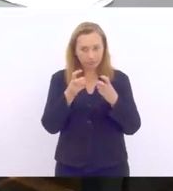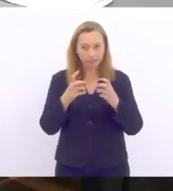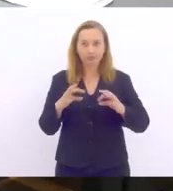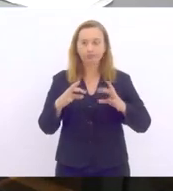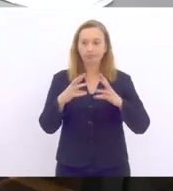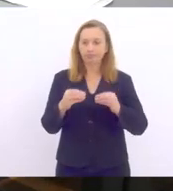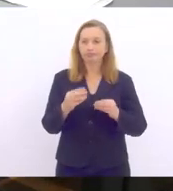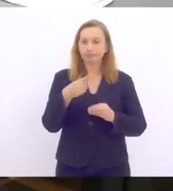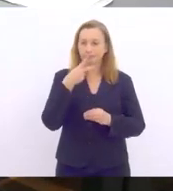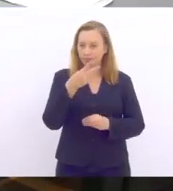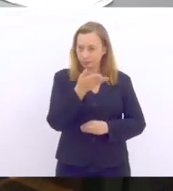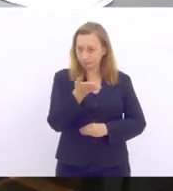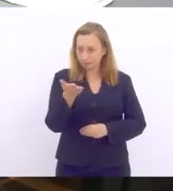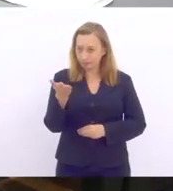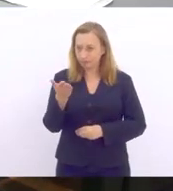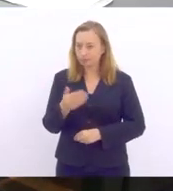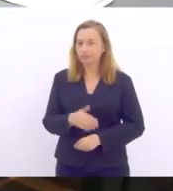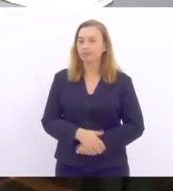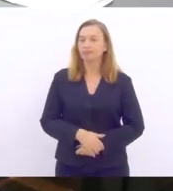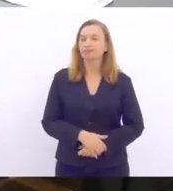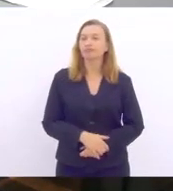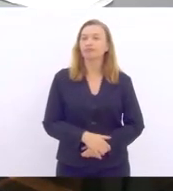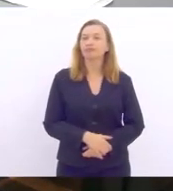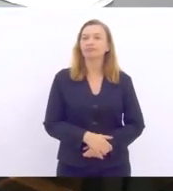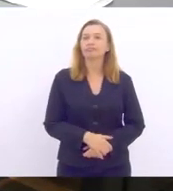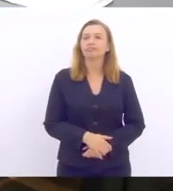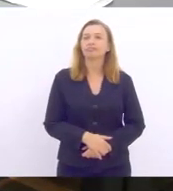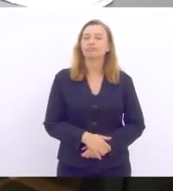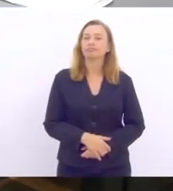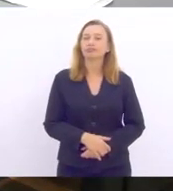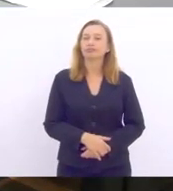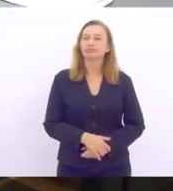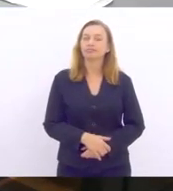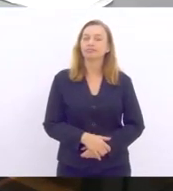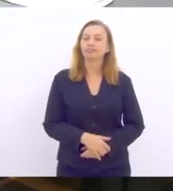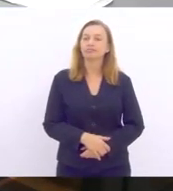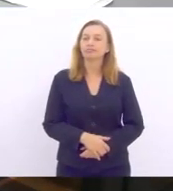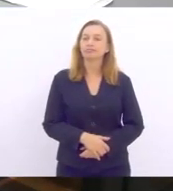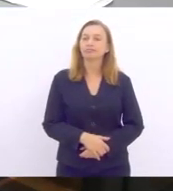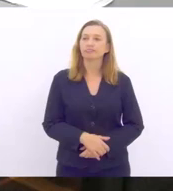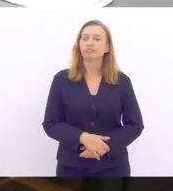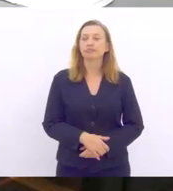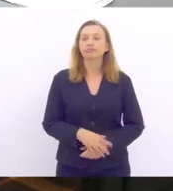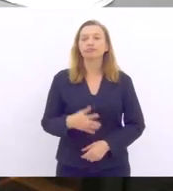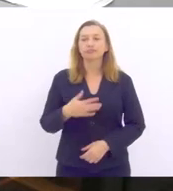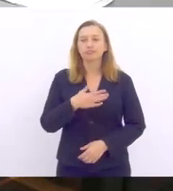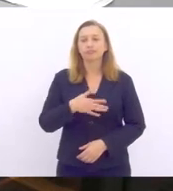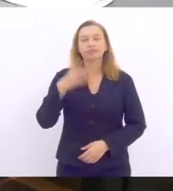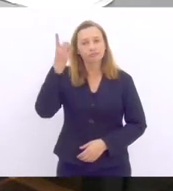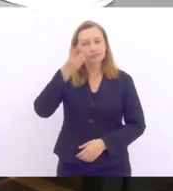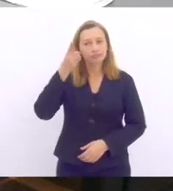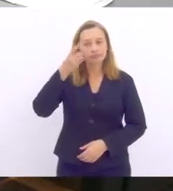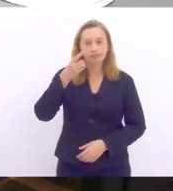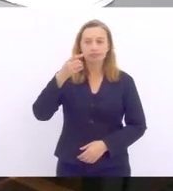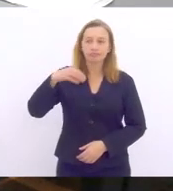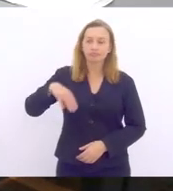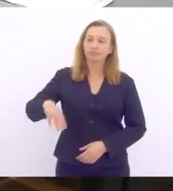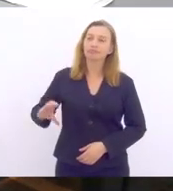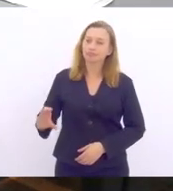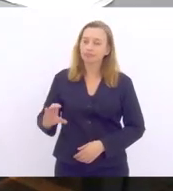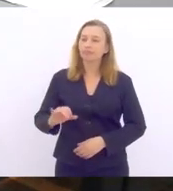as ponderações, a todas as formulações que aqui foram feitas. E eu gostaria, deputado Carlos Mink,